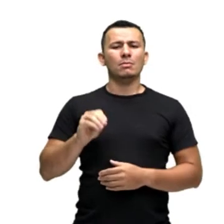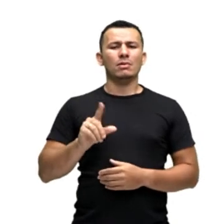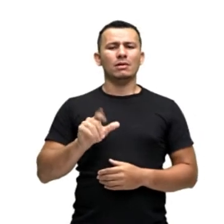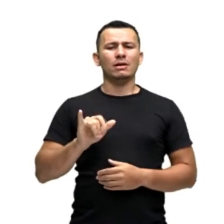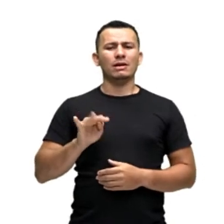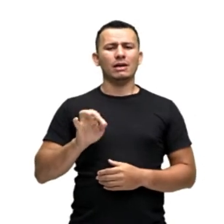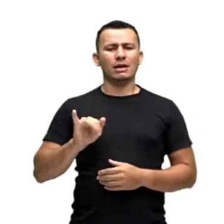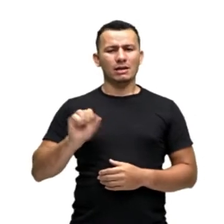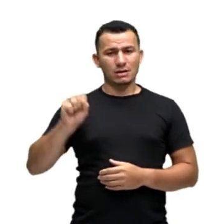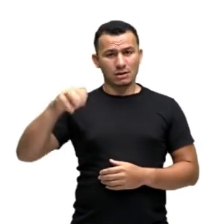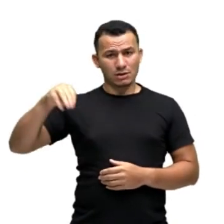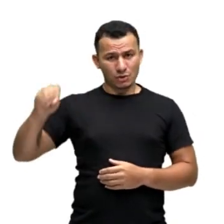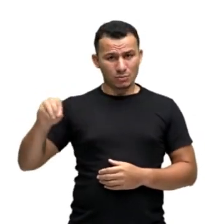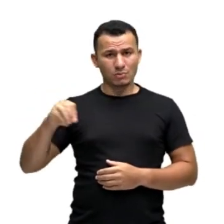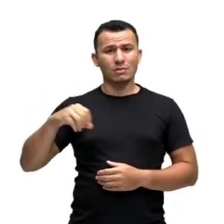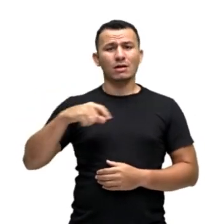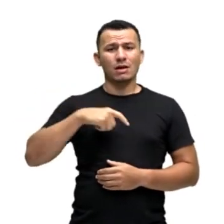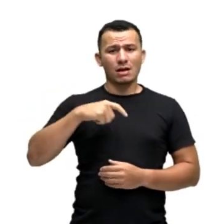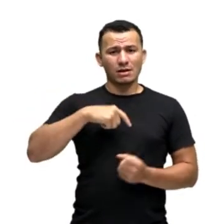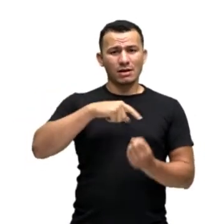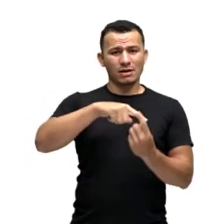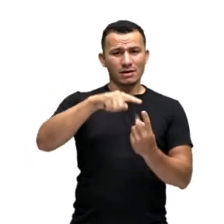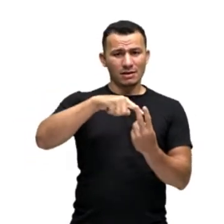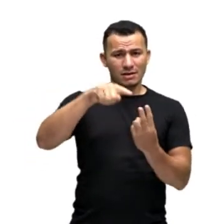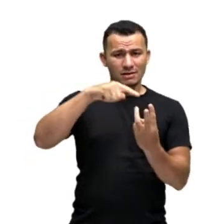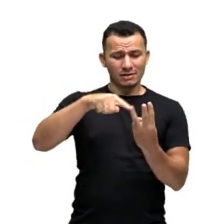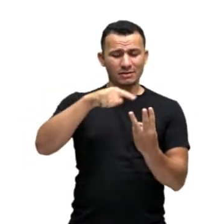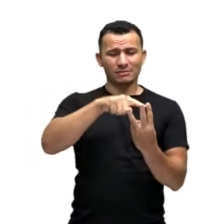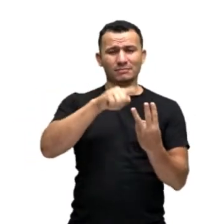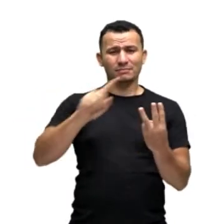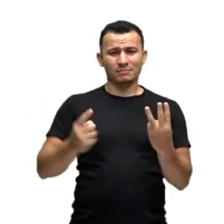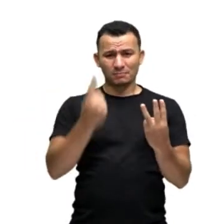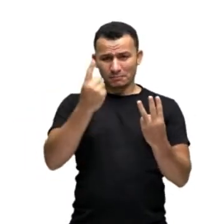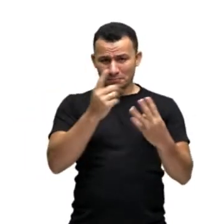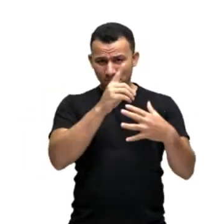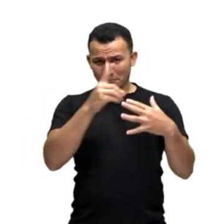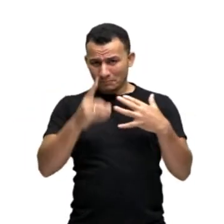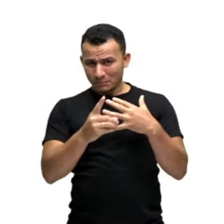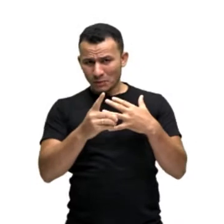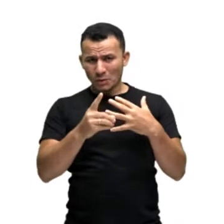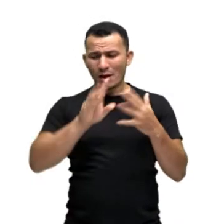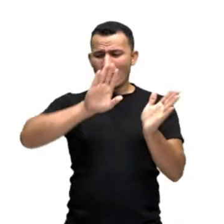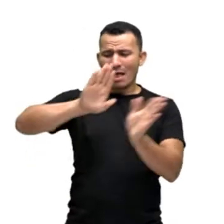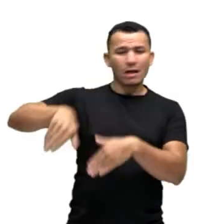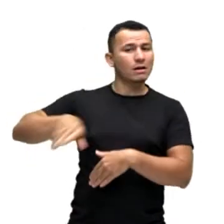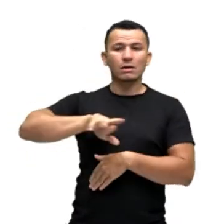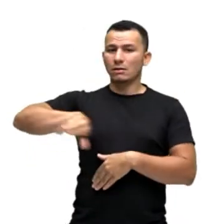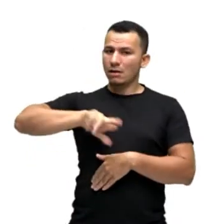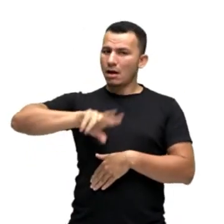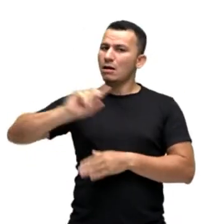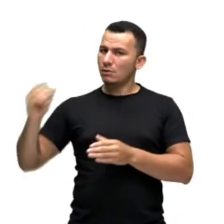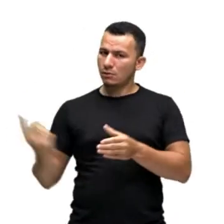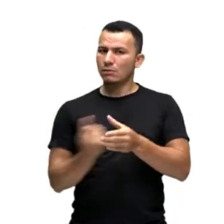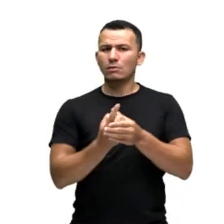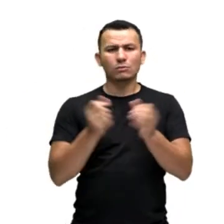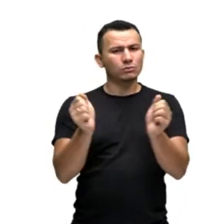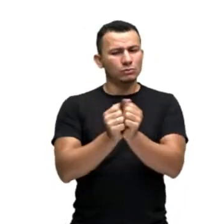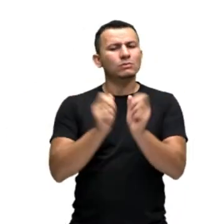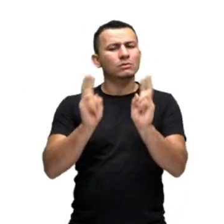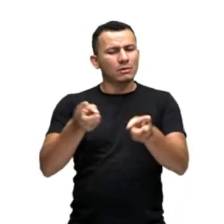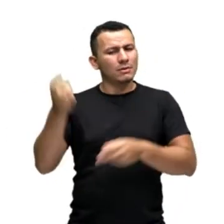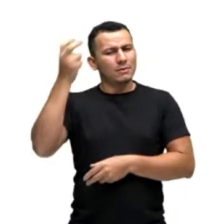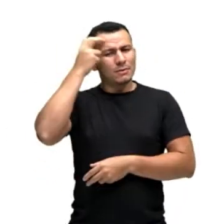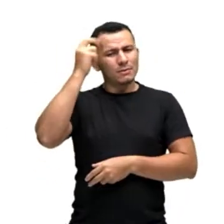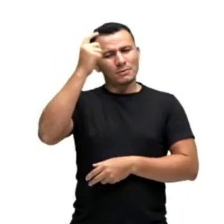eles têm esses três principais deuses não descarta os milhares de Deus que existe no no contexto na